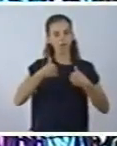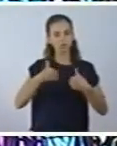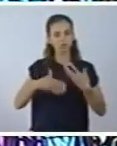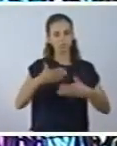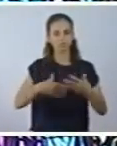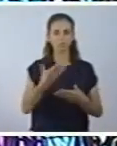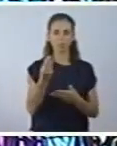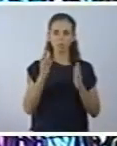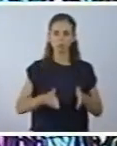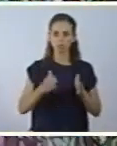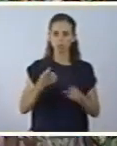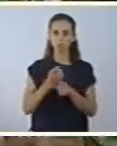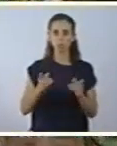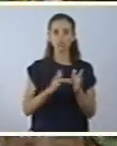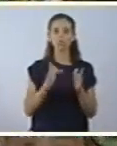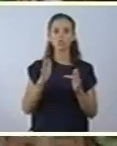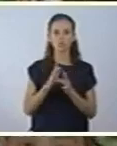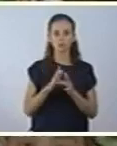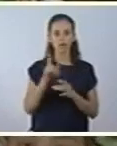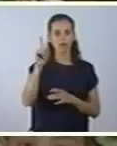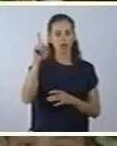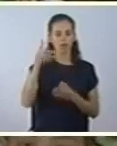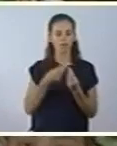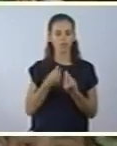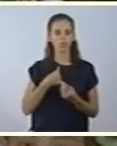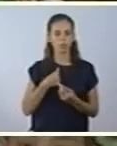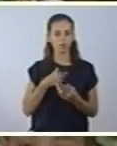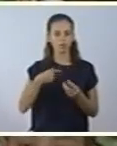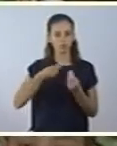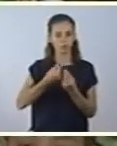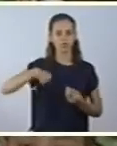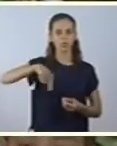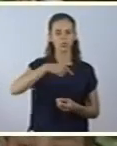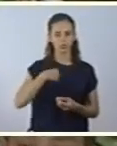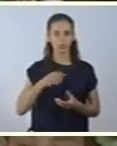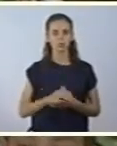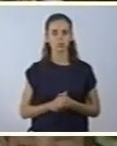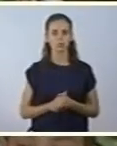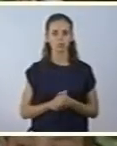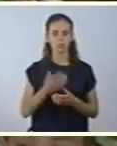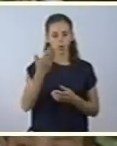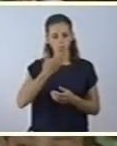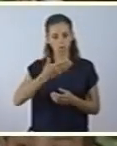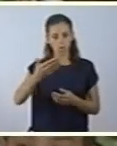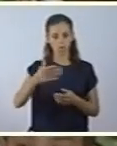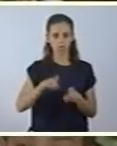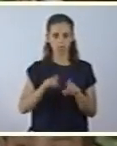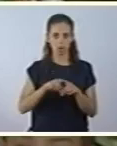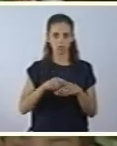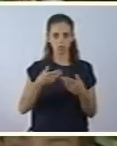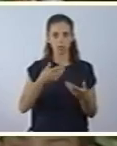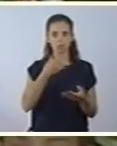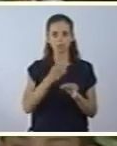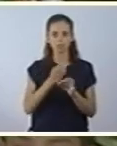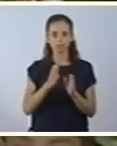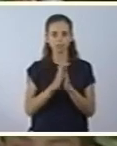Não temer, porque Jesus está comigo, está connosco. Daqui a uns dias, caros irmãos, iremos celebrar